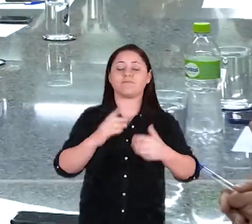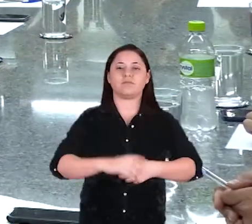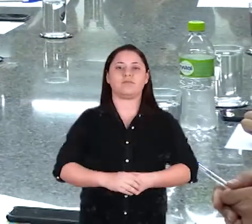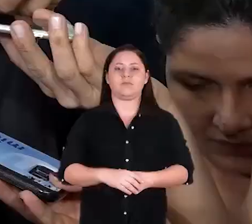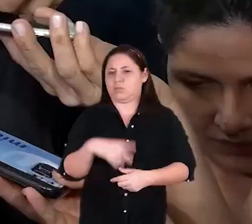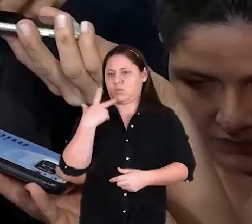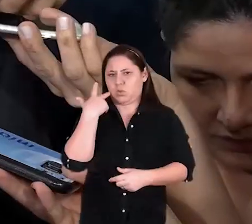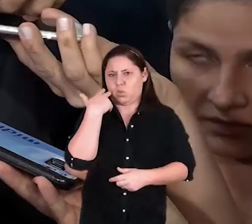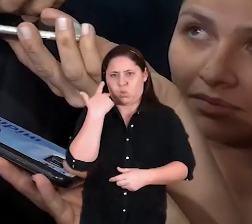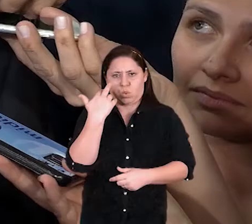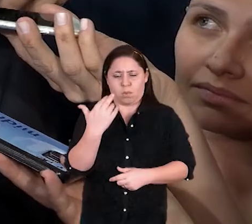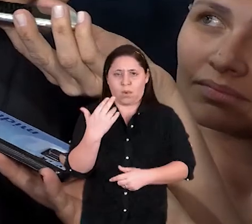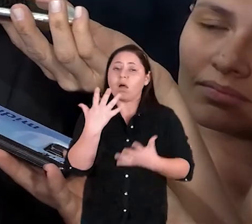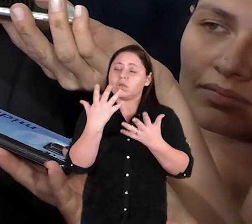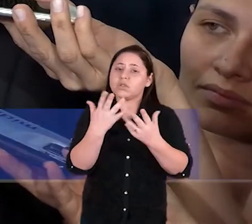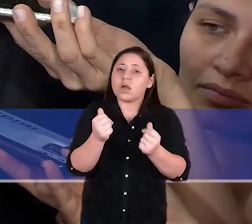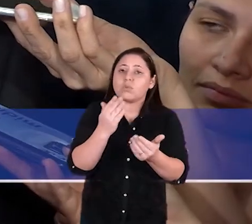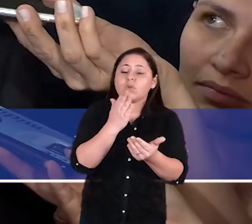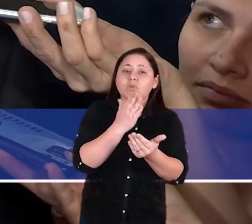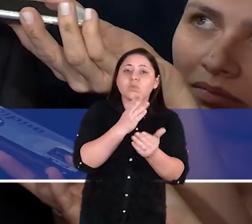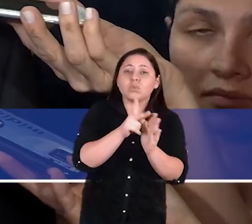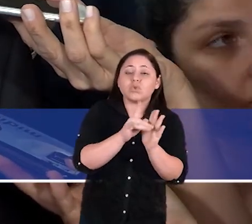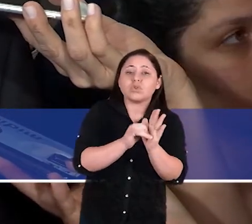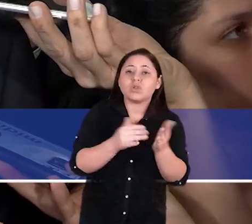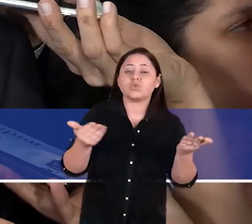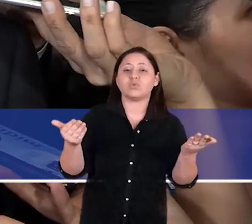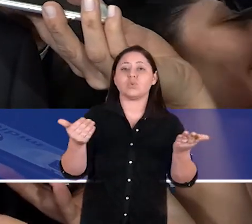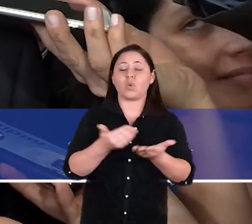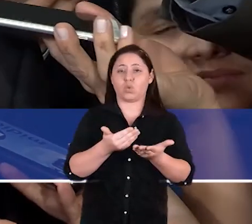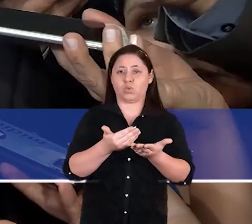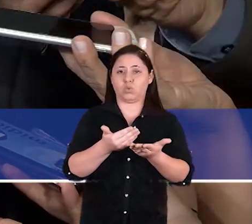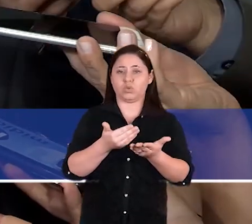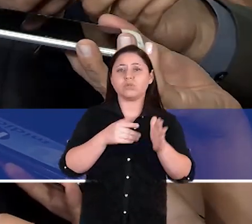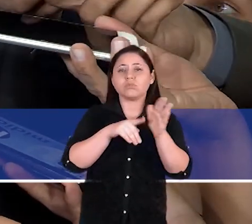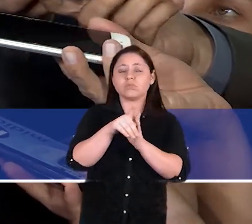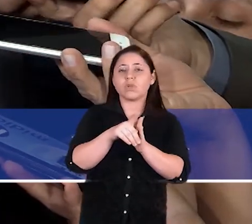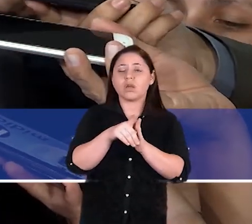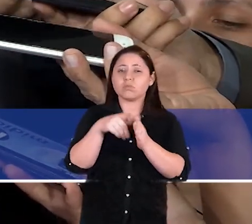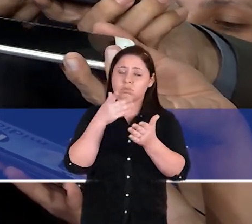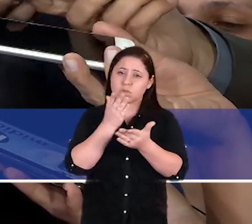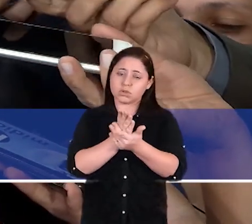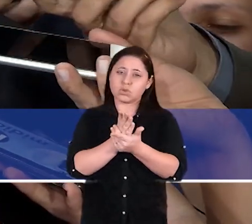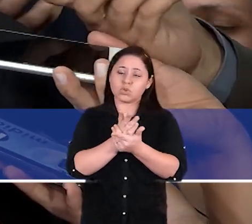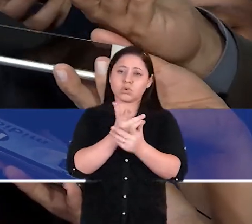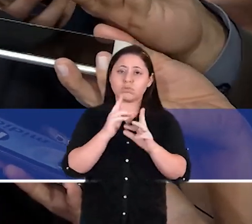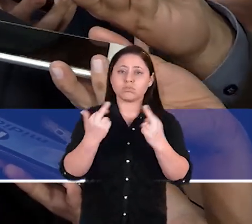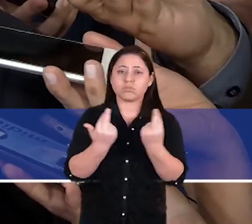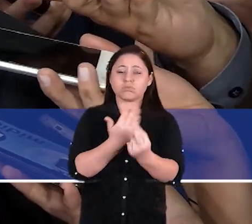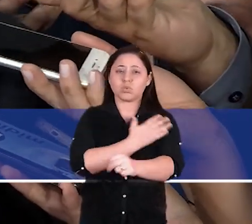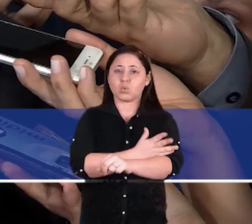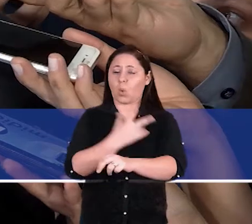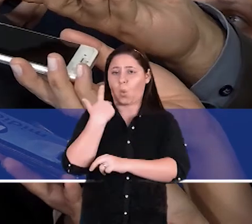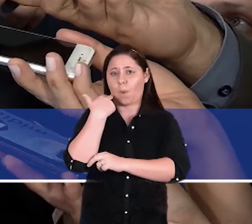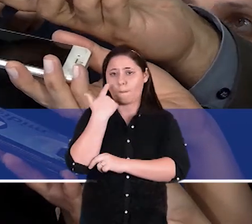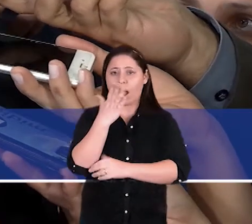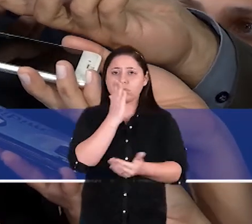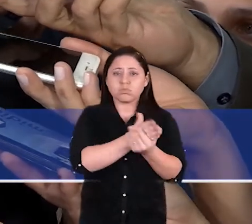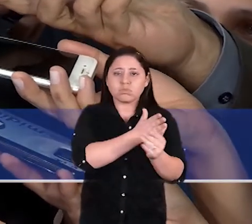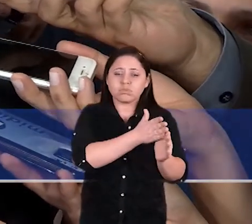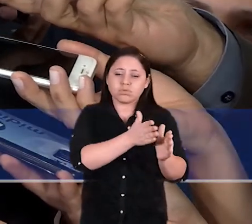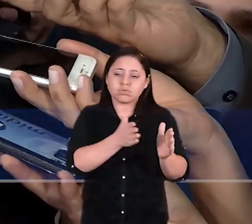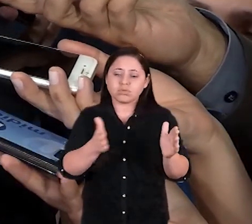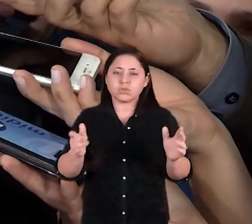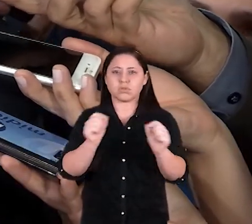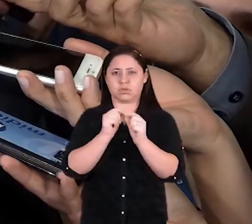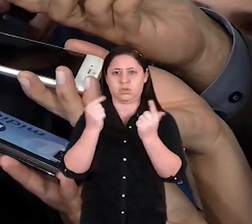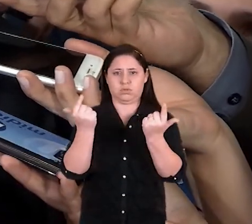Casa de Leis. Nós vamos tramitar normal. Recebe o projeto hoje, dá como lido no expediente de hoje e vamos tramitar